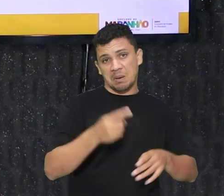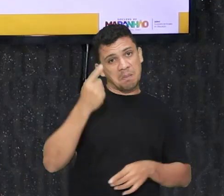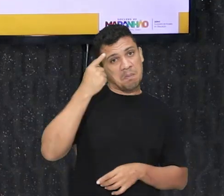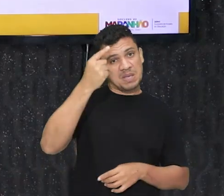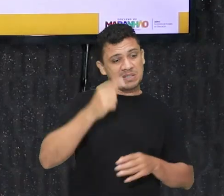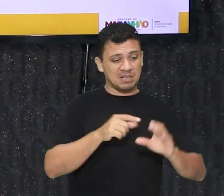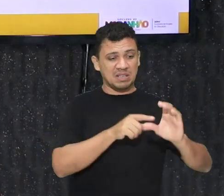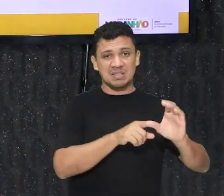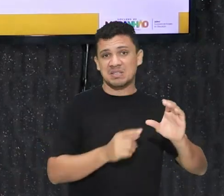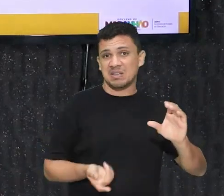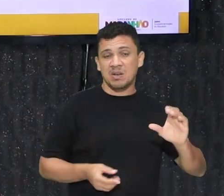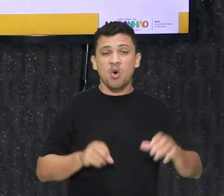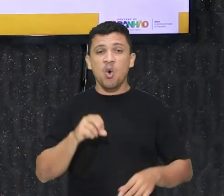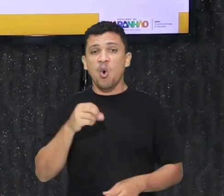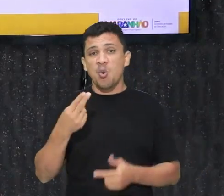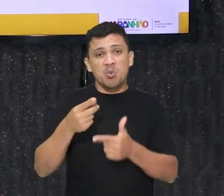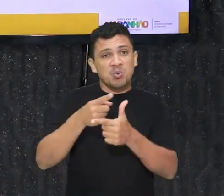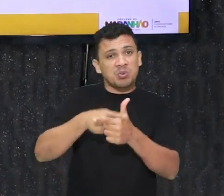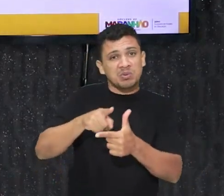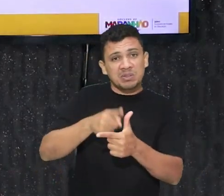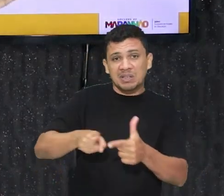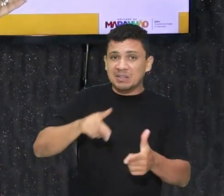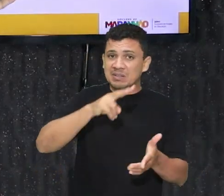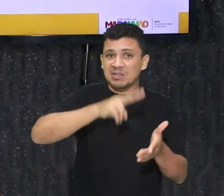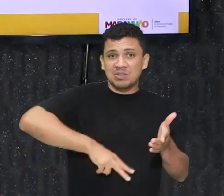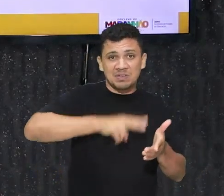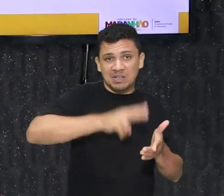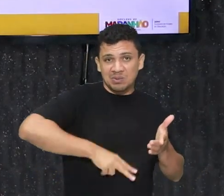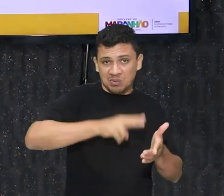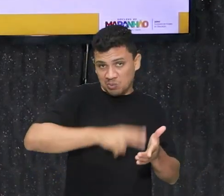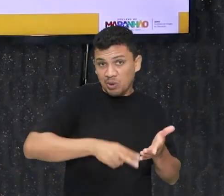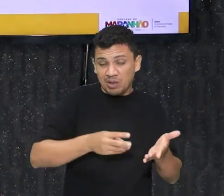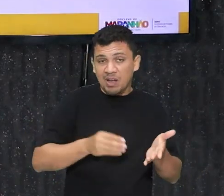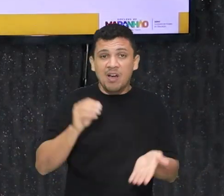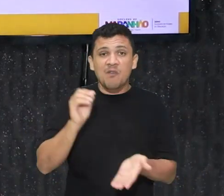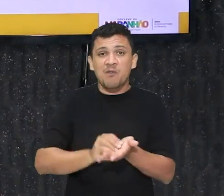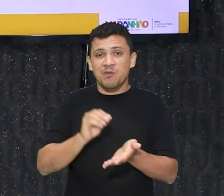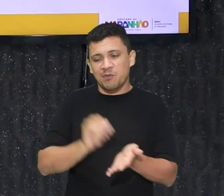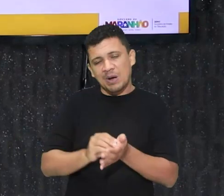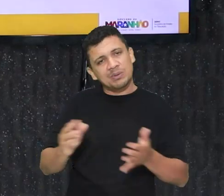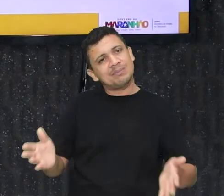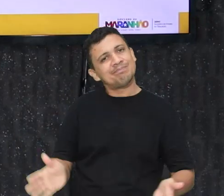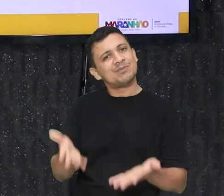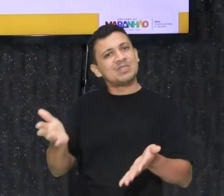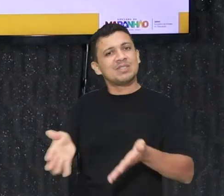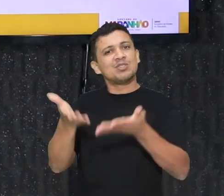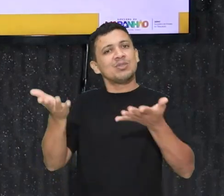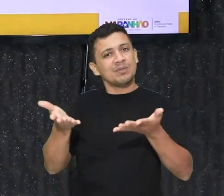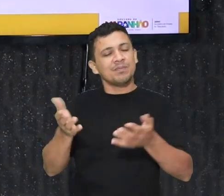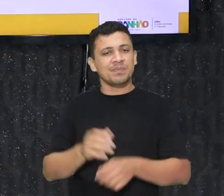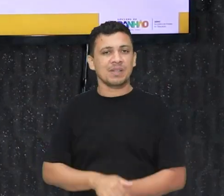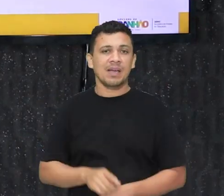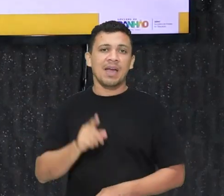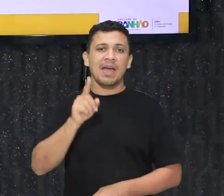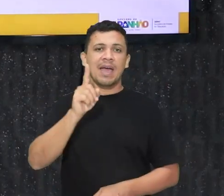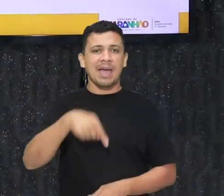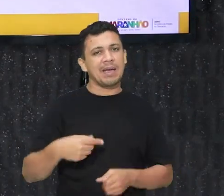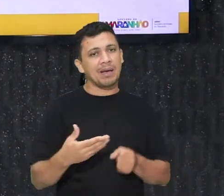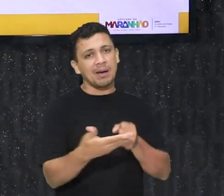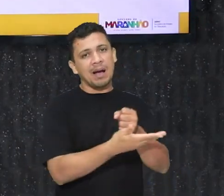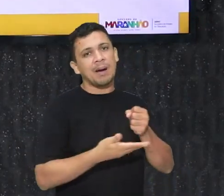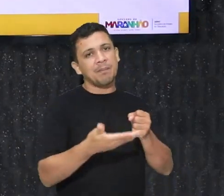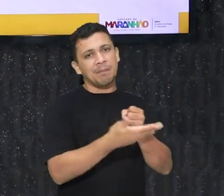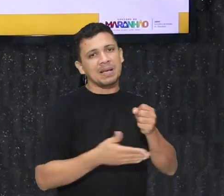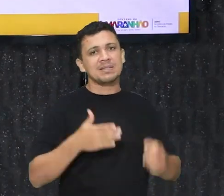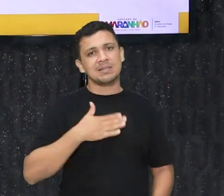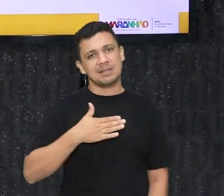texto que fala de crise de leitura atribuído à falta de incentivos. Isso aí é a fundamentação da